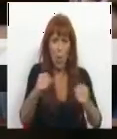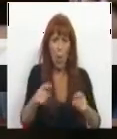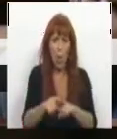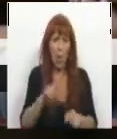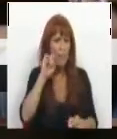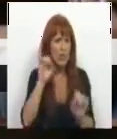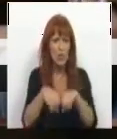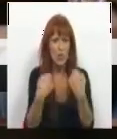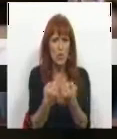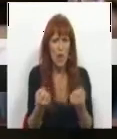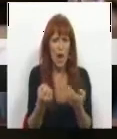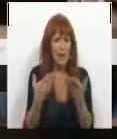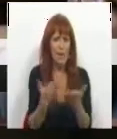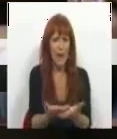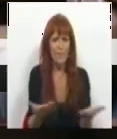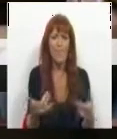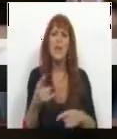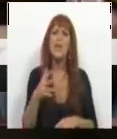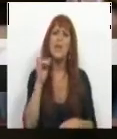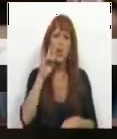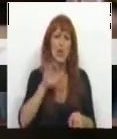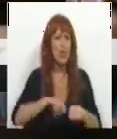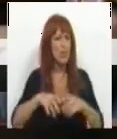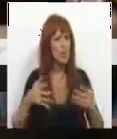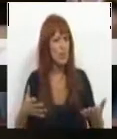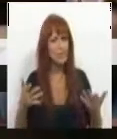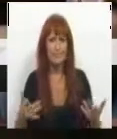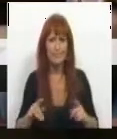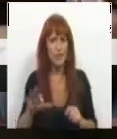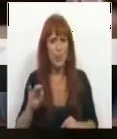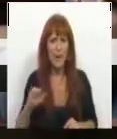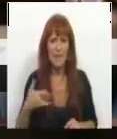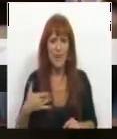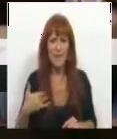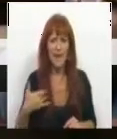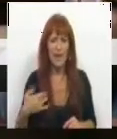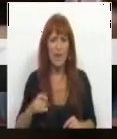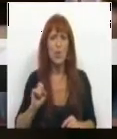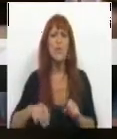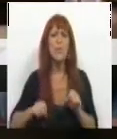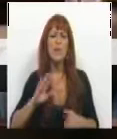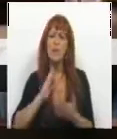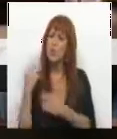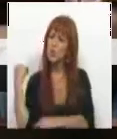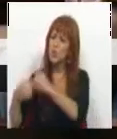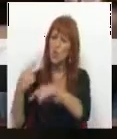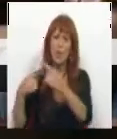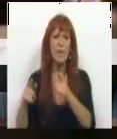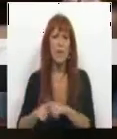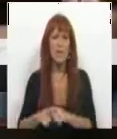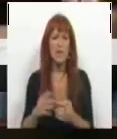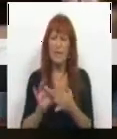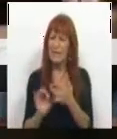tipo de proteção social. E, portanto, senhoras e senhores deputados do PSD e do CDS, o que aconteceu nos últimos anos foi